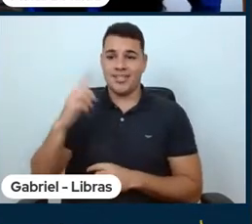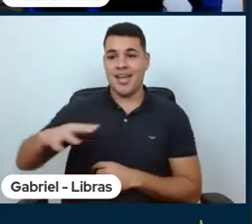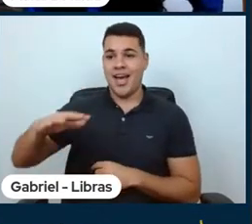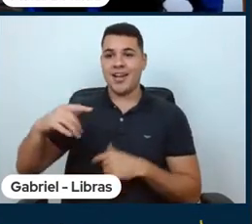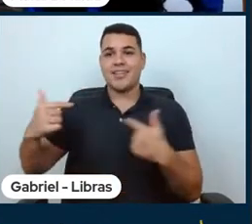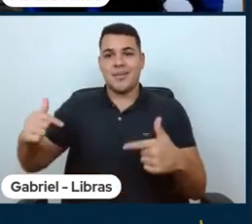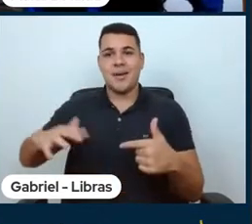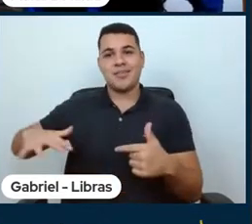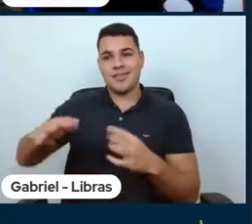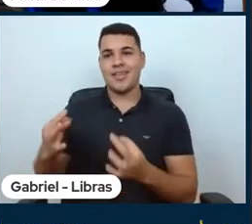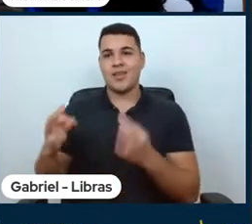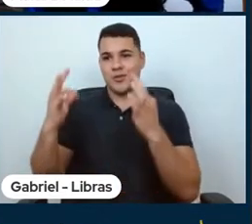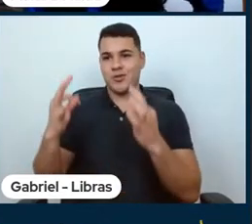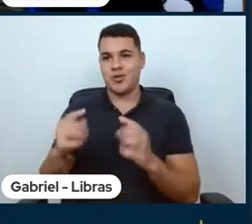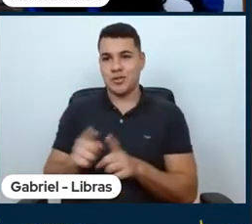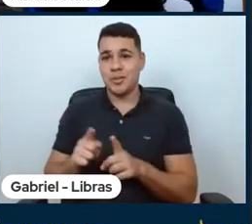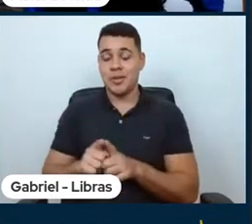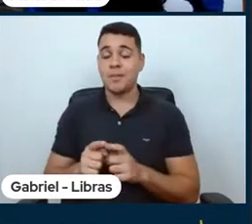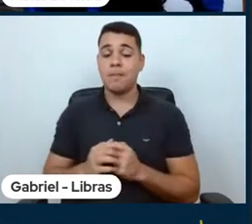a dificuldade,